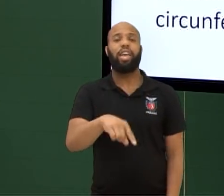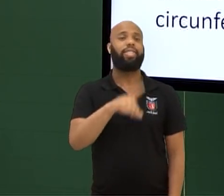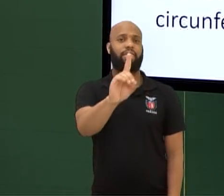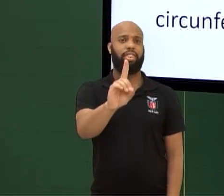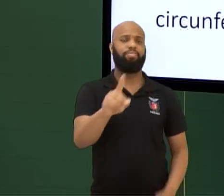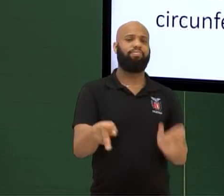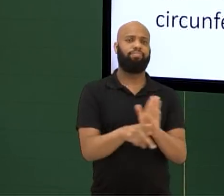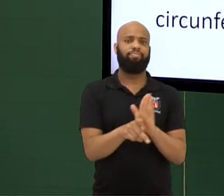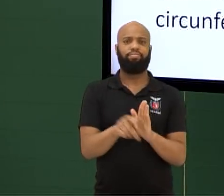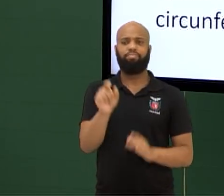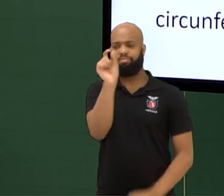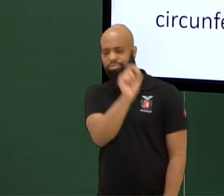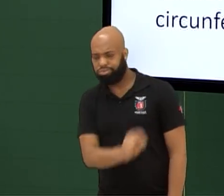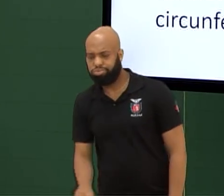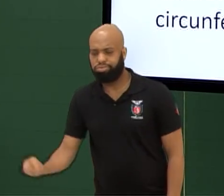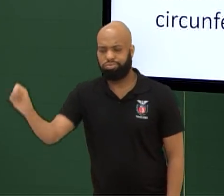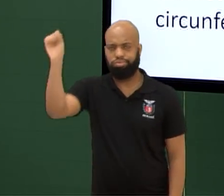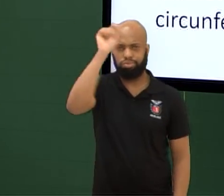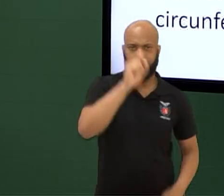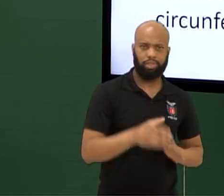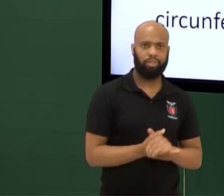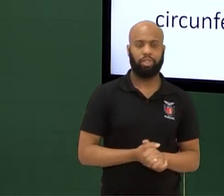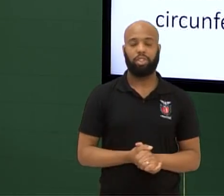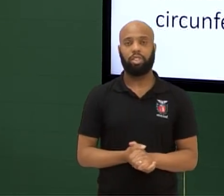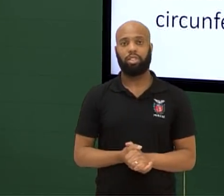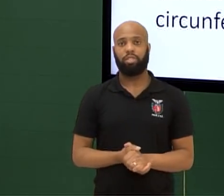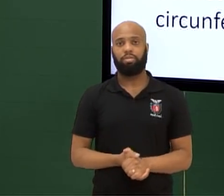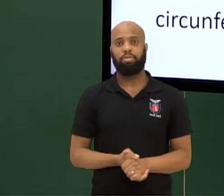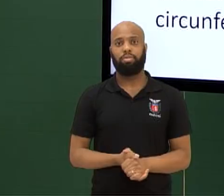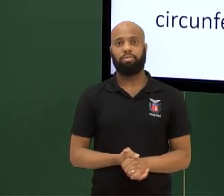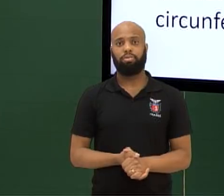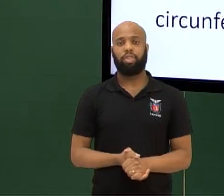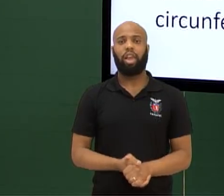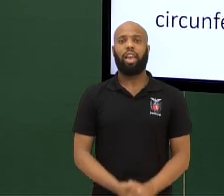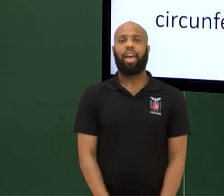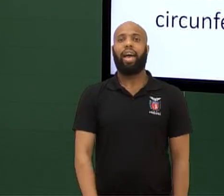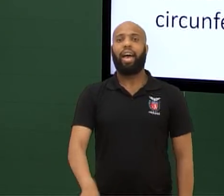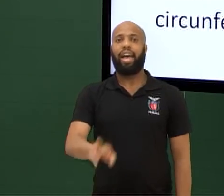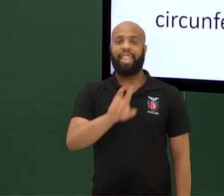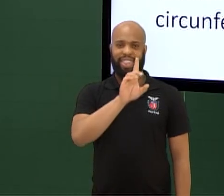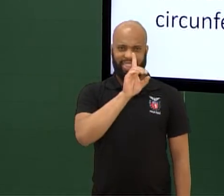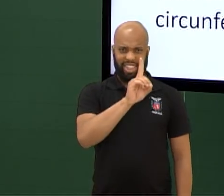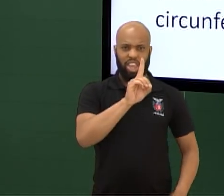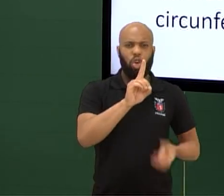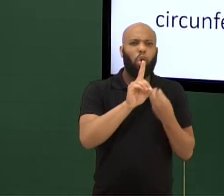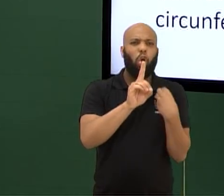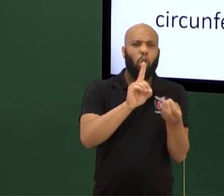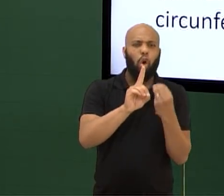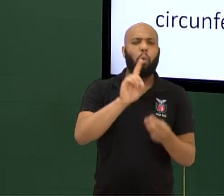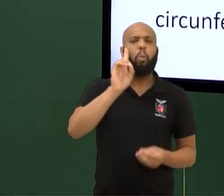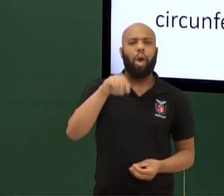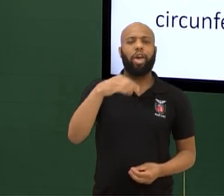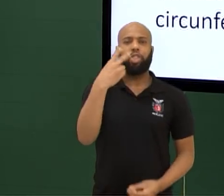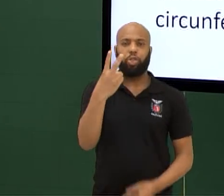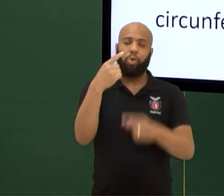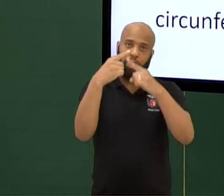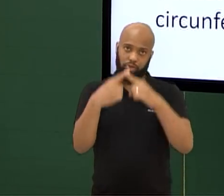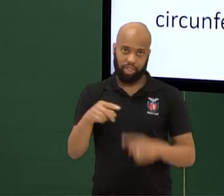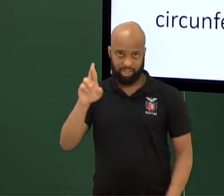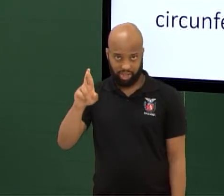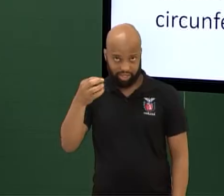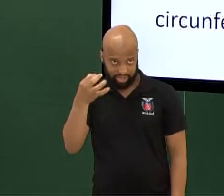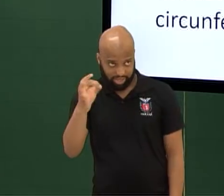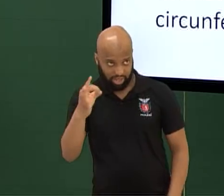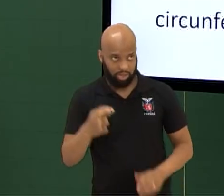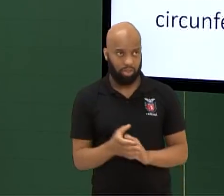dessa circunferência. O raio, para descobrir o diâmetro, não é 2 vezes o raio? O diâmetro não seria 2 vezes o